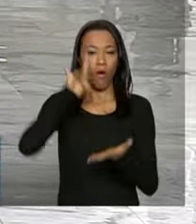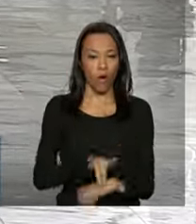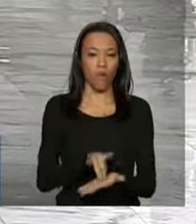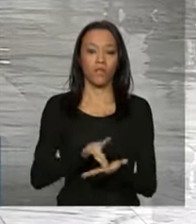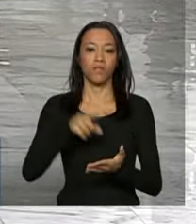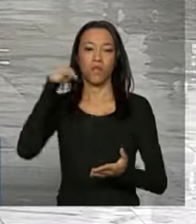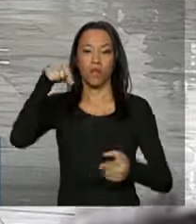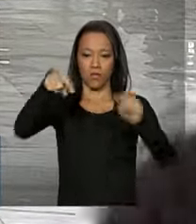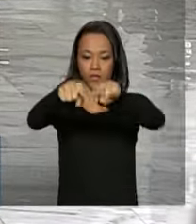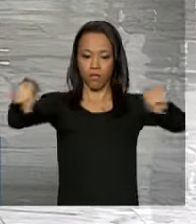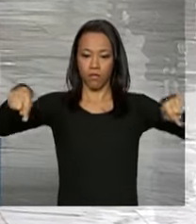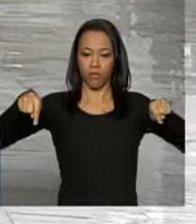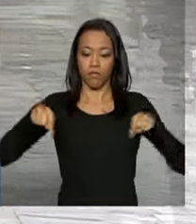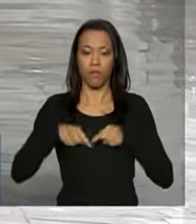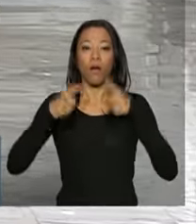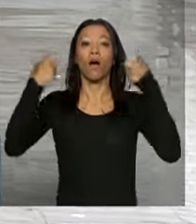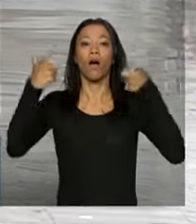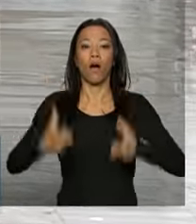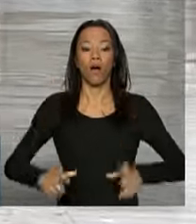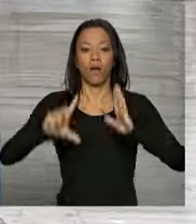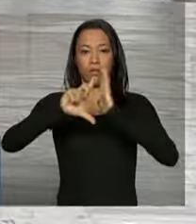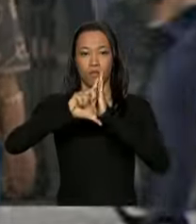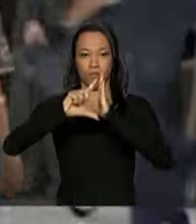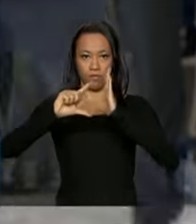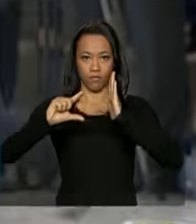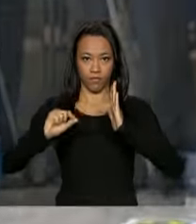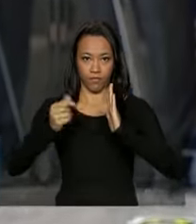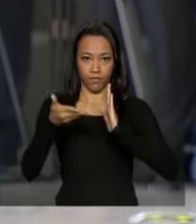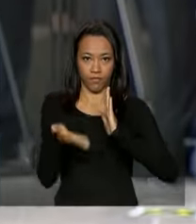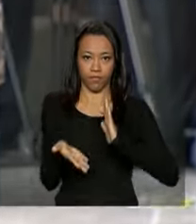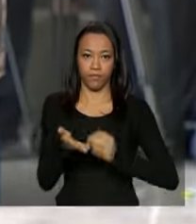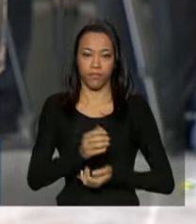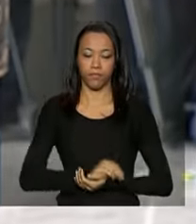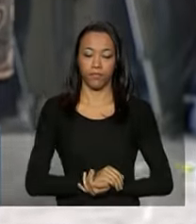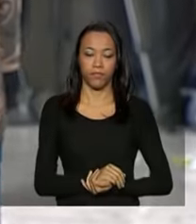do Palácio do Planalto.